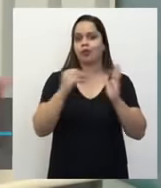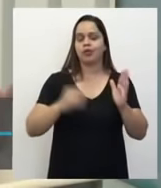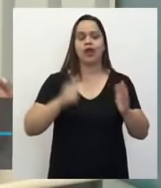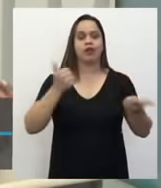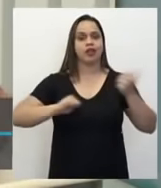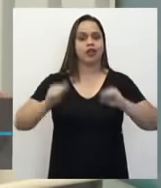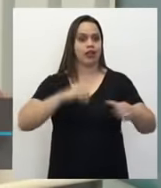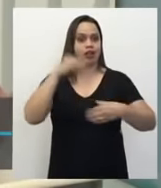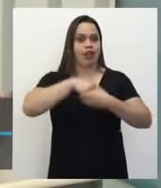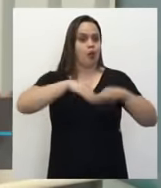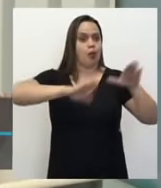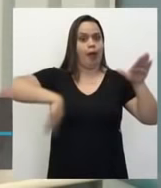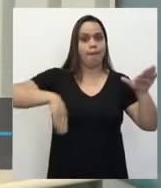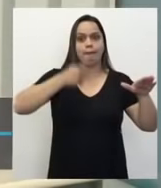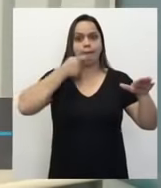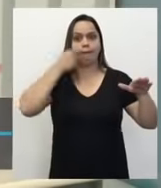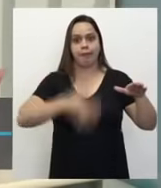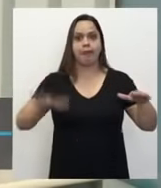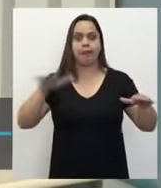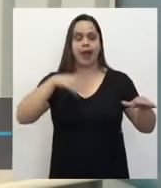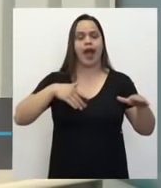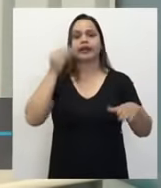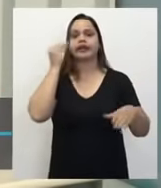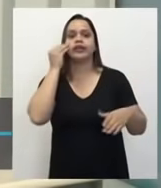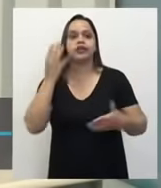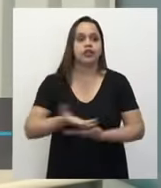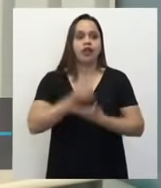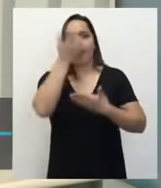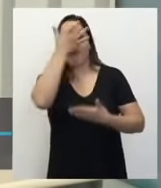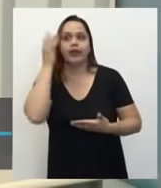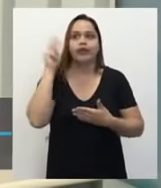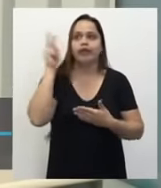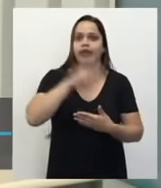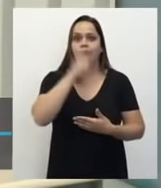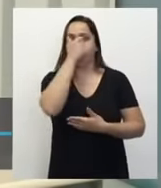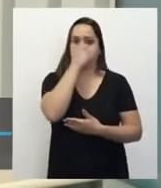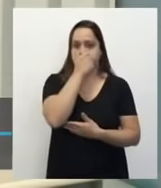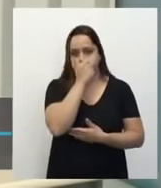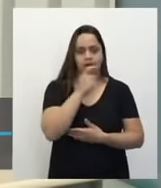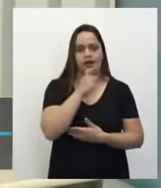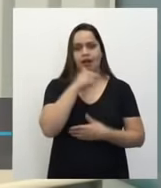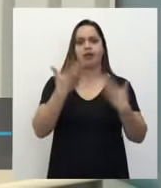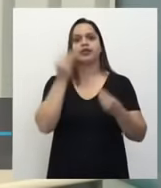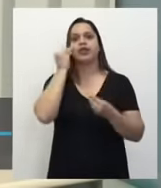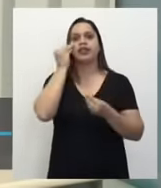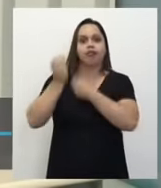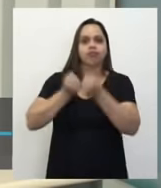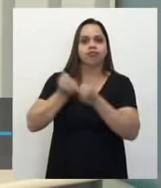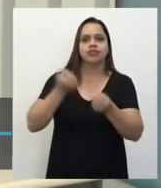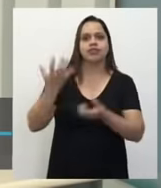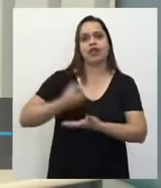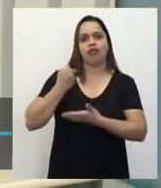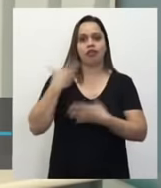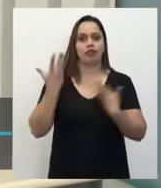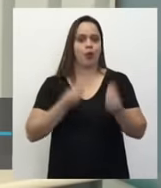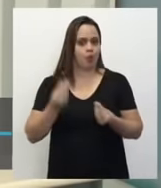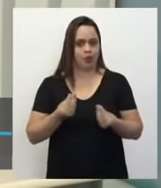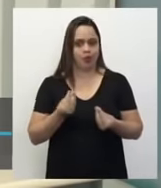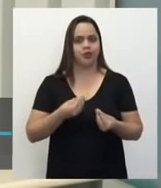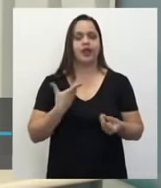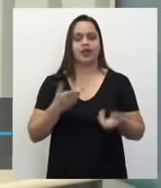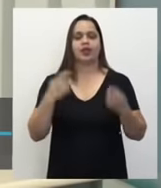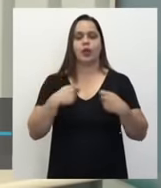tendo que salvar alguém, se eu não faço coisas diferentes, né? Então o ator ele tem que estar muito disponível a aprender coisas novas. Então eu vejo